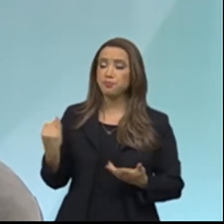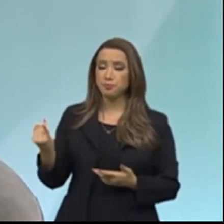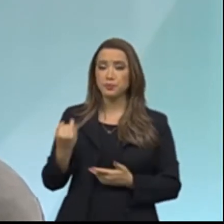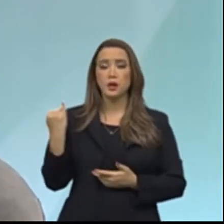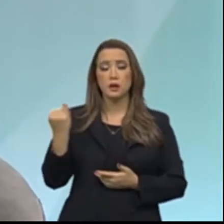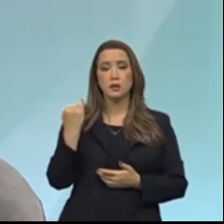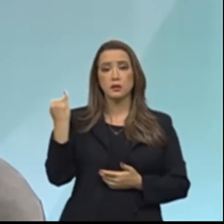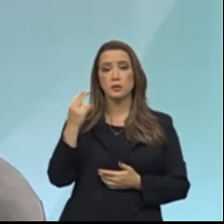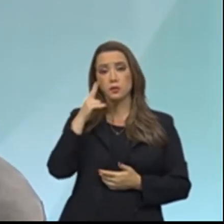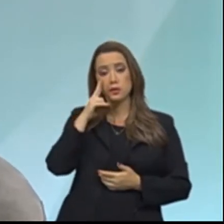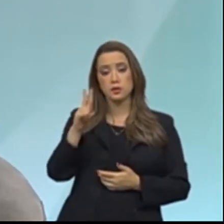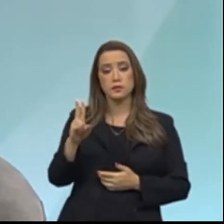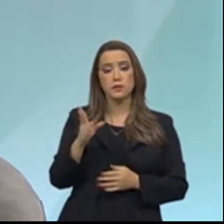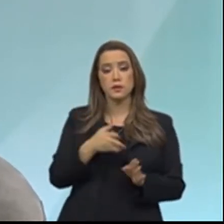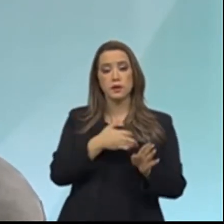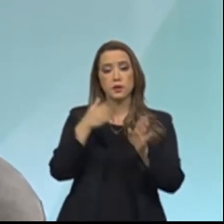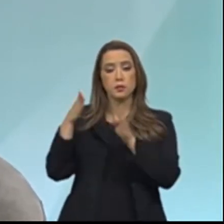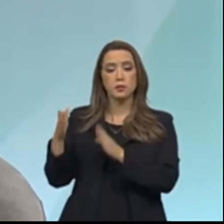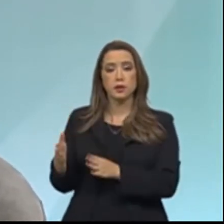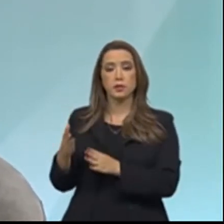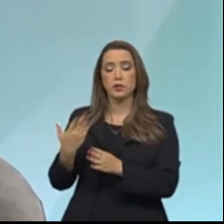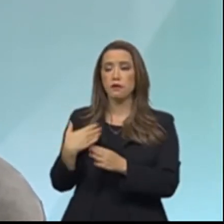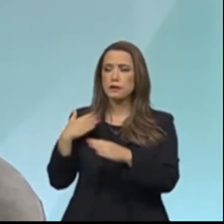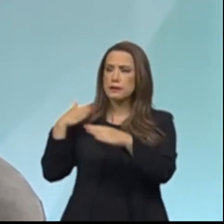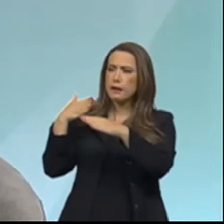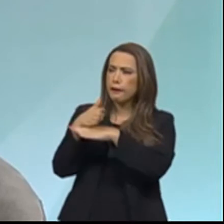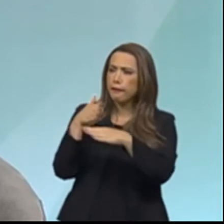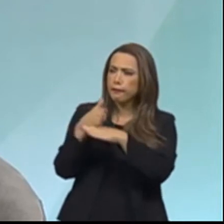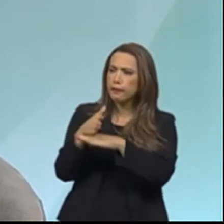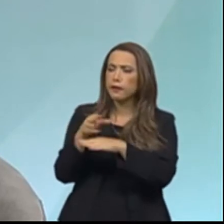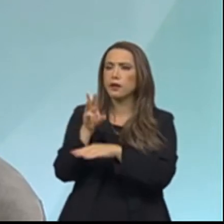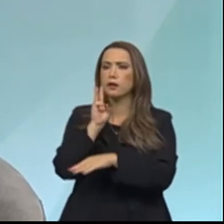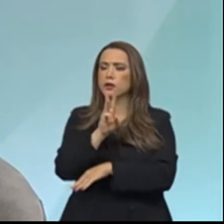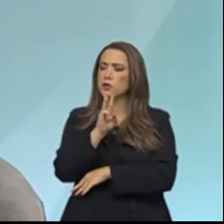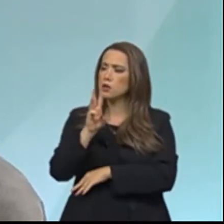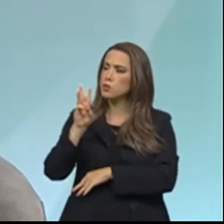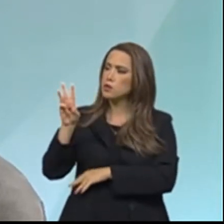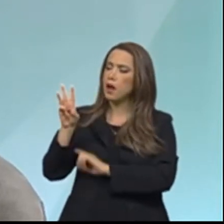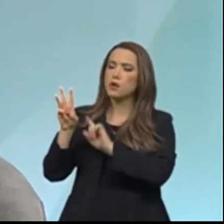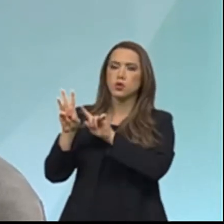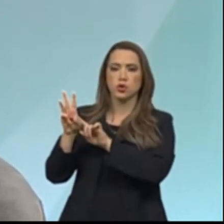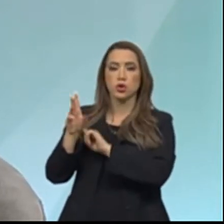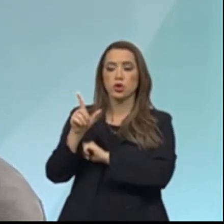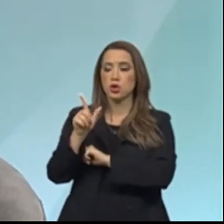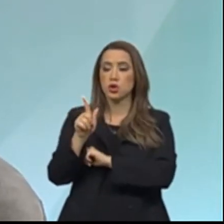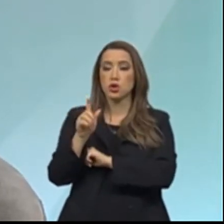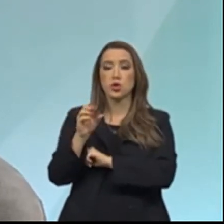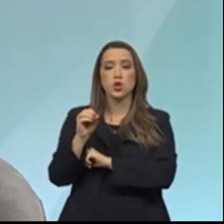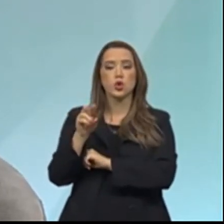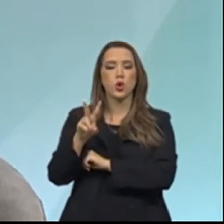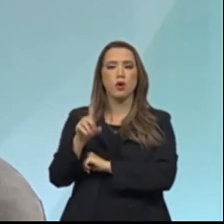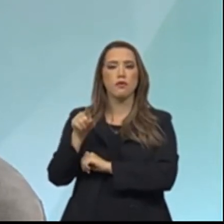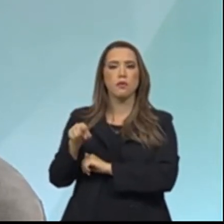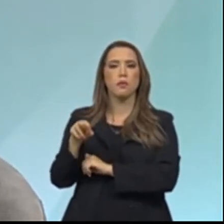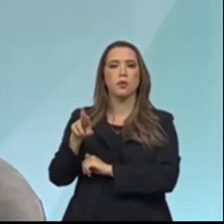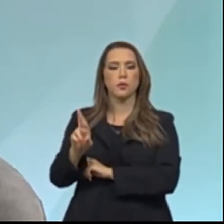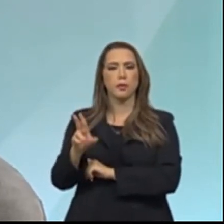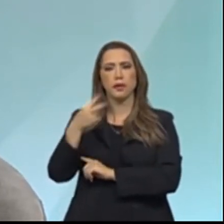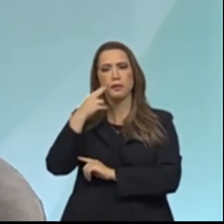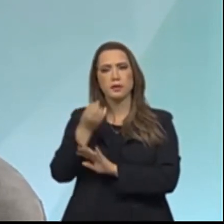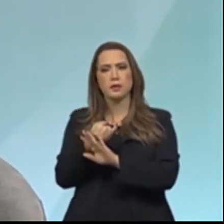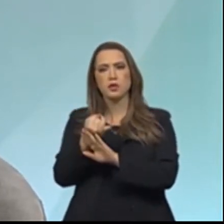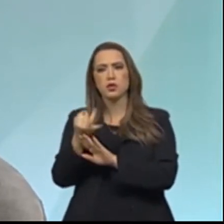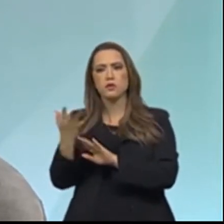para essas pequenas prefeituras os serviços do gov.br por meio de um acesso único